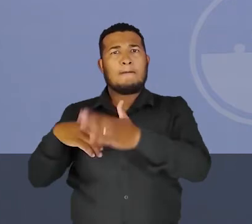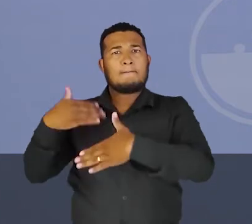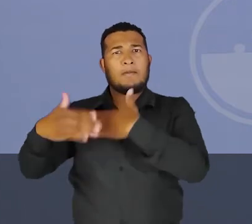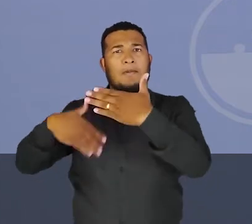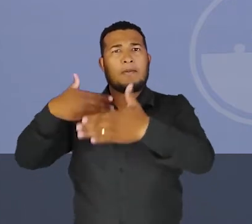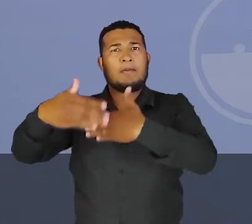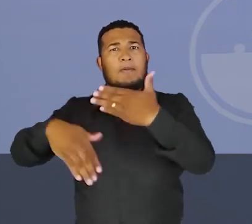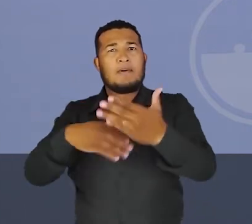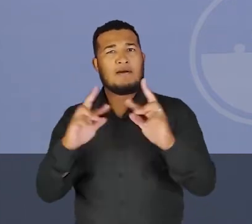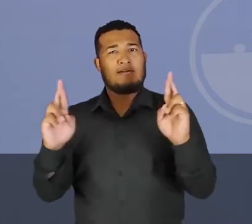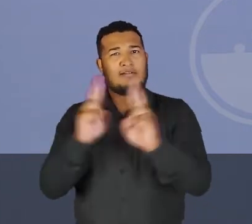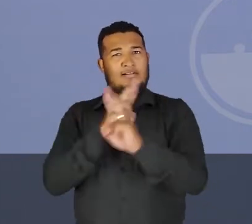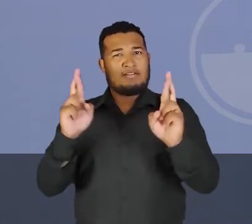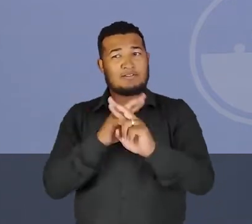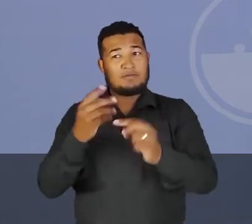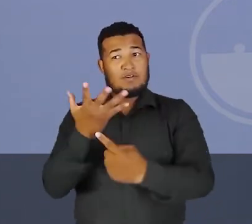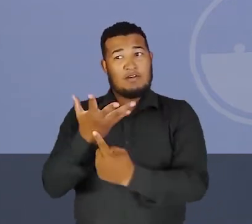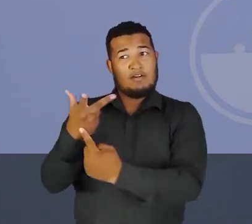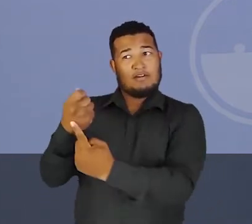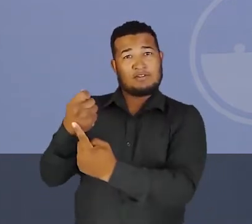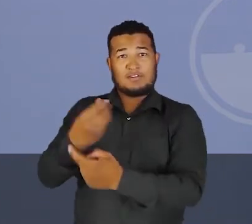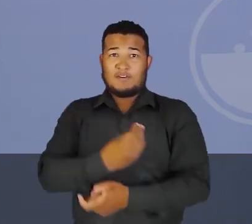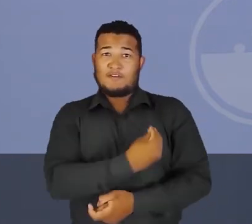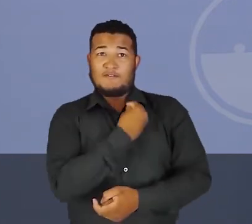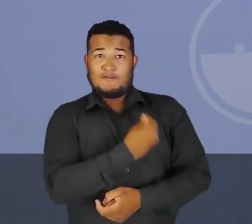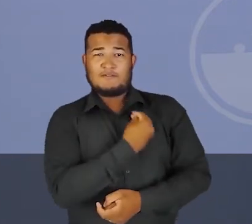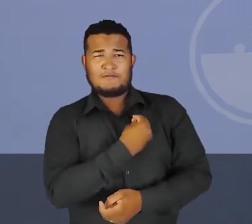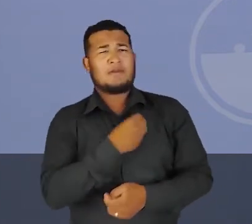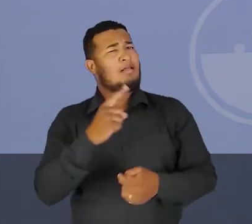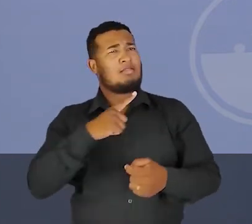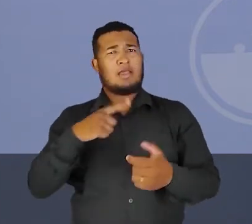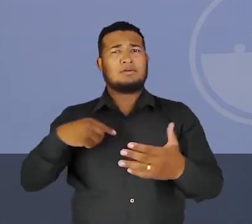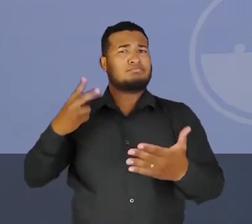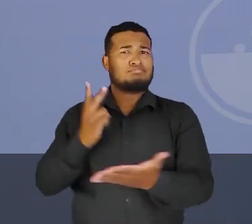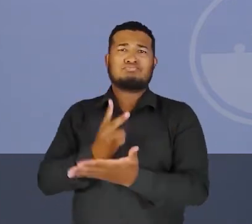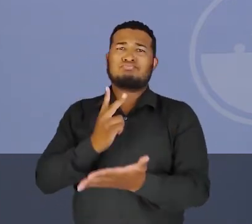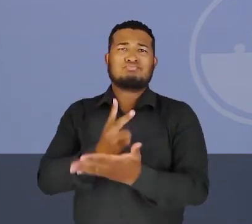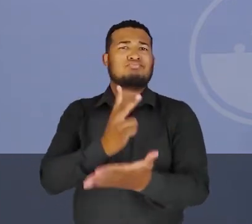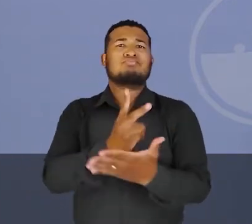foi, essa relação da arte com a vida, ela sempre foi muito constante,